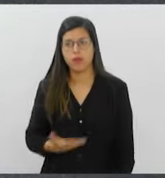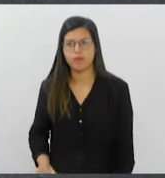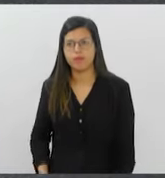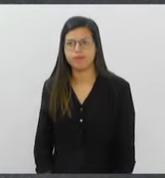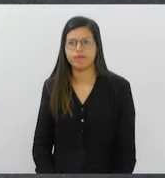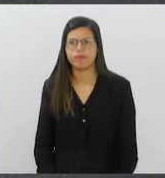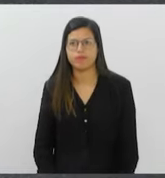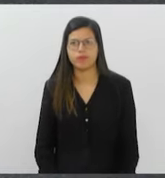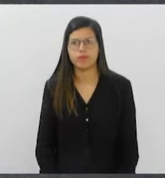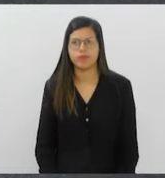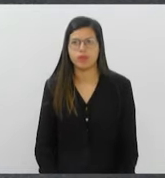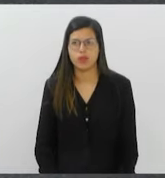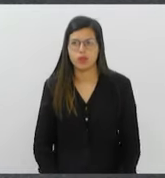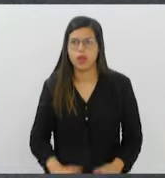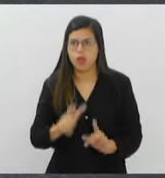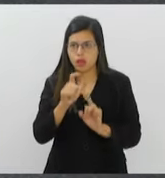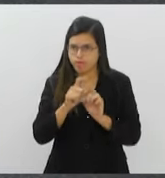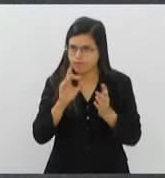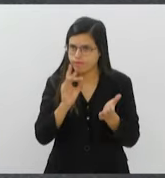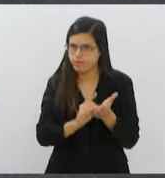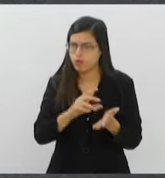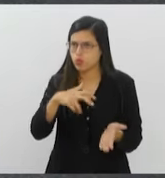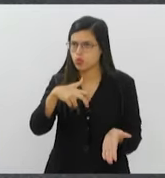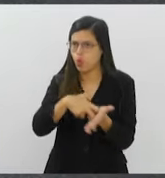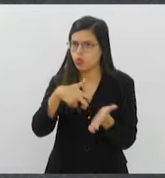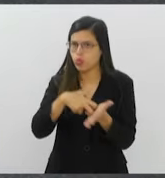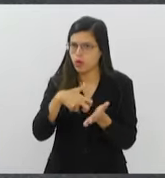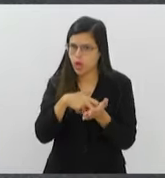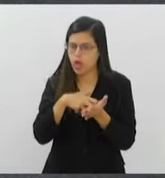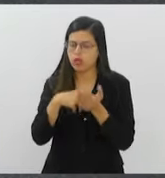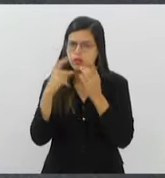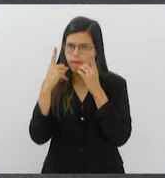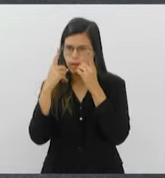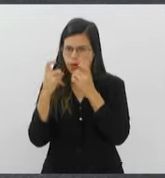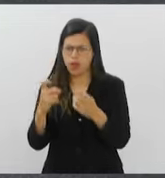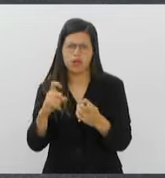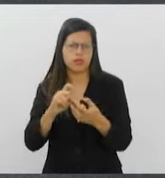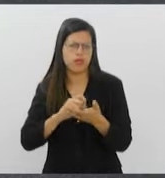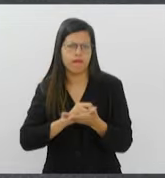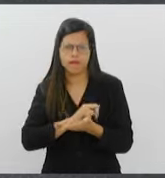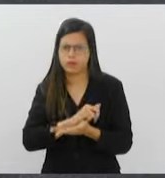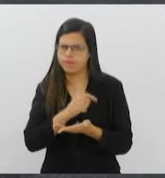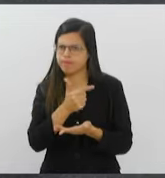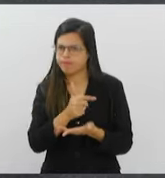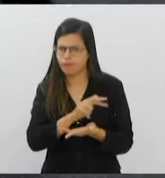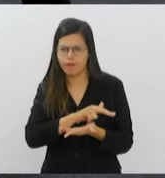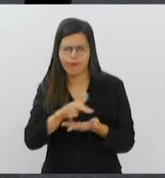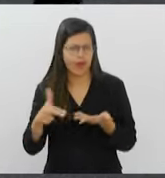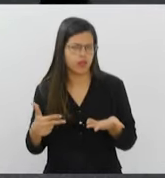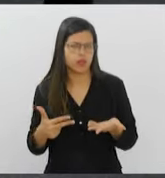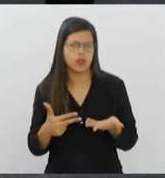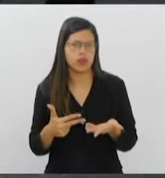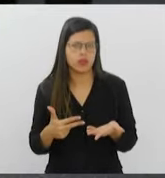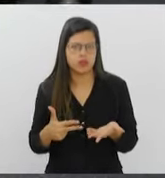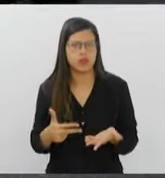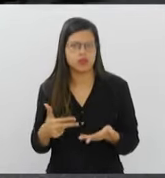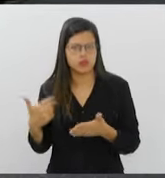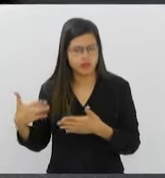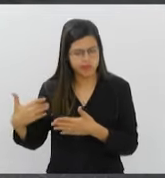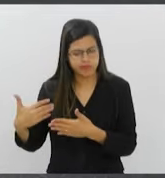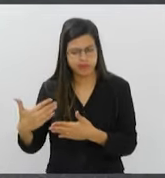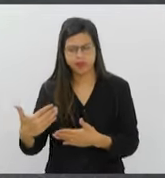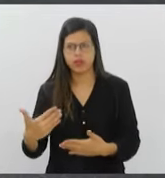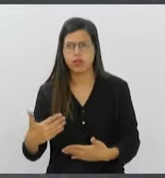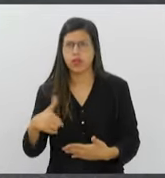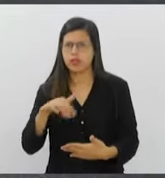realmente foi muitíssimo torturada e violada por várias vezes e por muito tempo, né? Então, esse